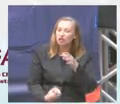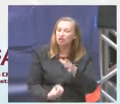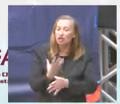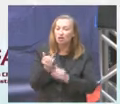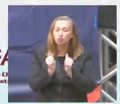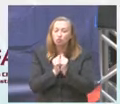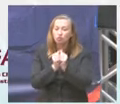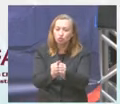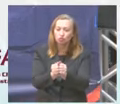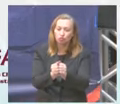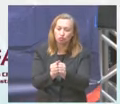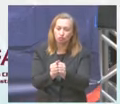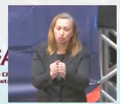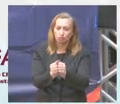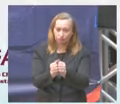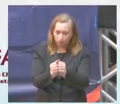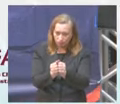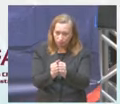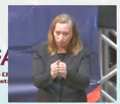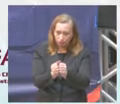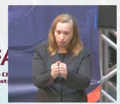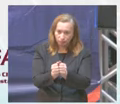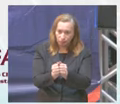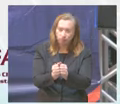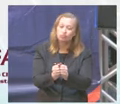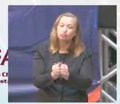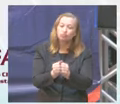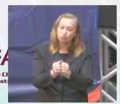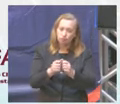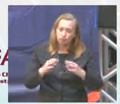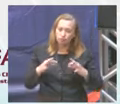tudo juntas. Juntas.